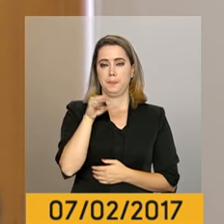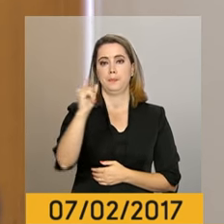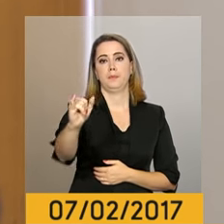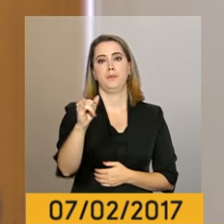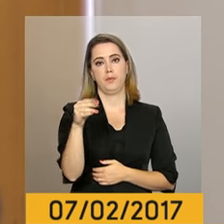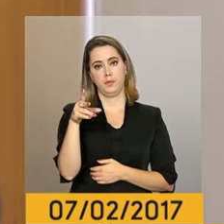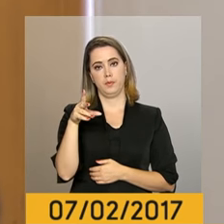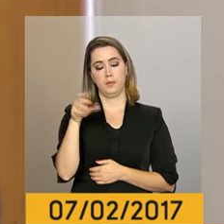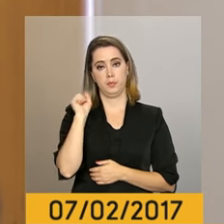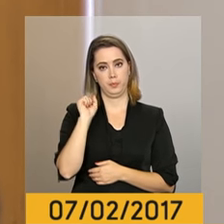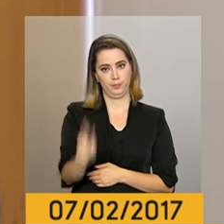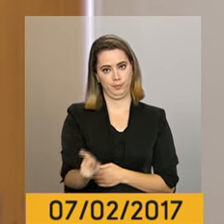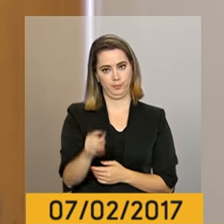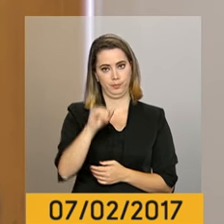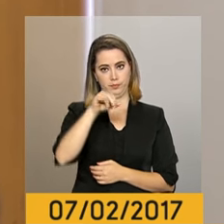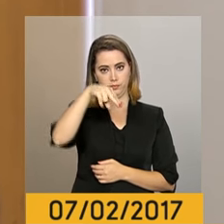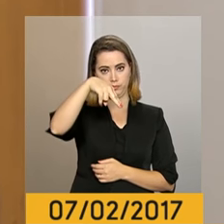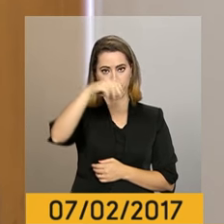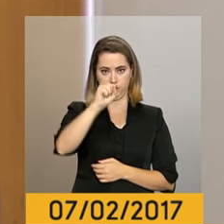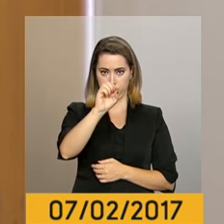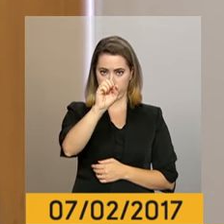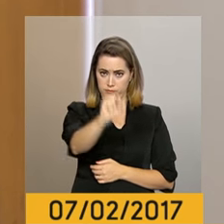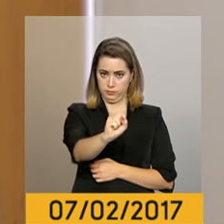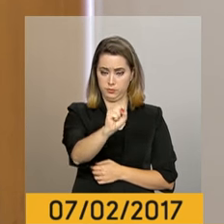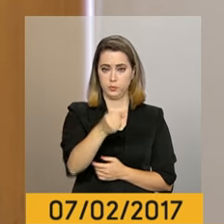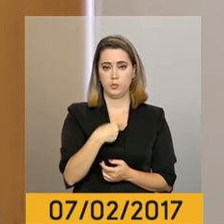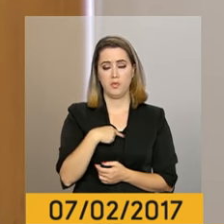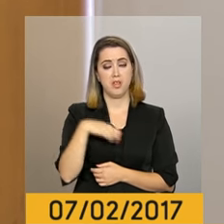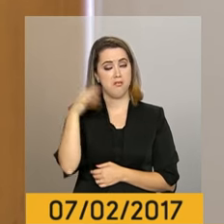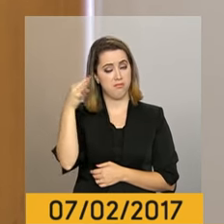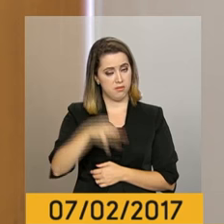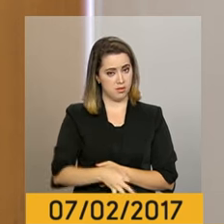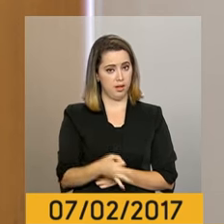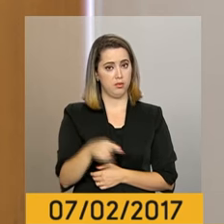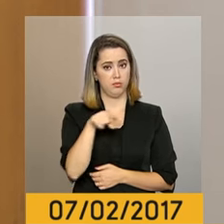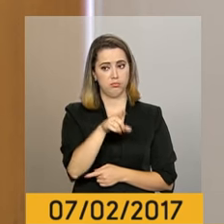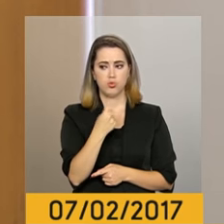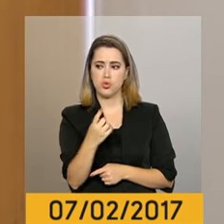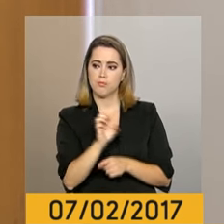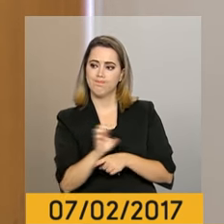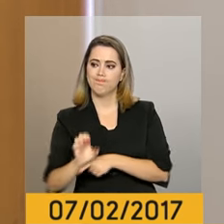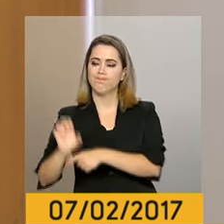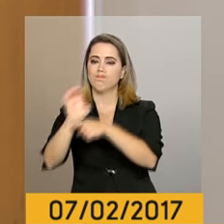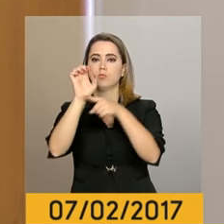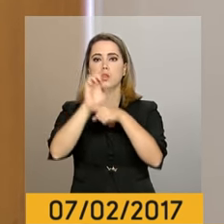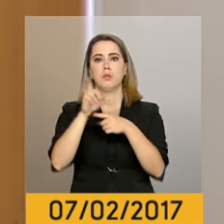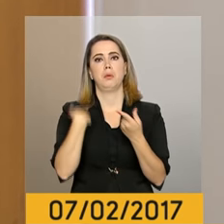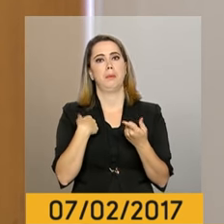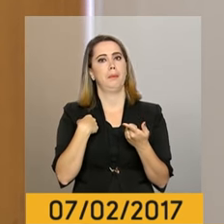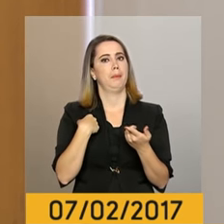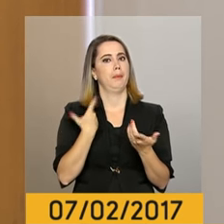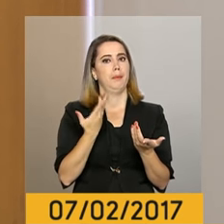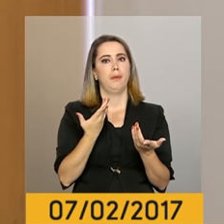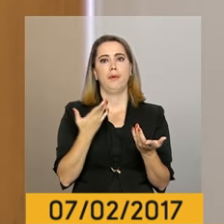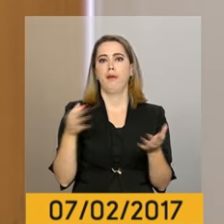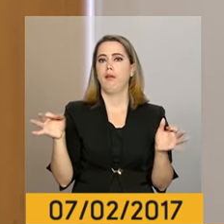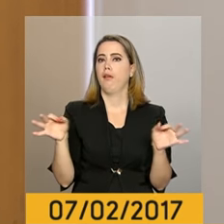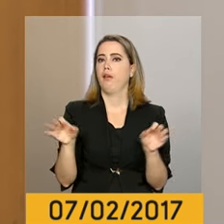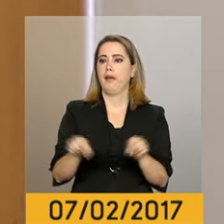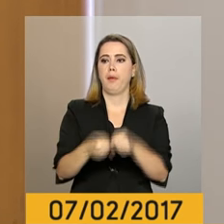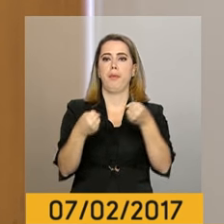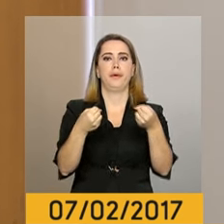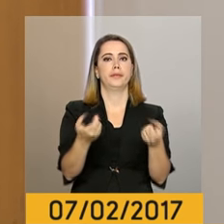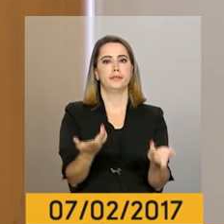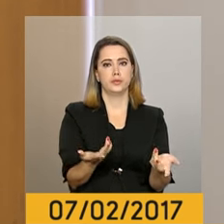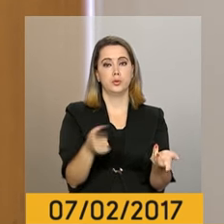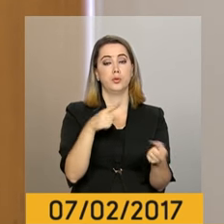Previdência Social, sendo certo que nos estados brasileiros eles estão indo à falência basicamente por causa da Previdência. É o